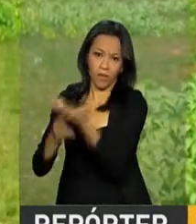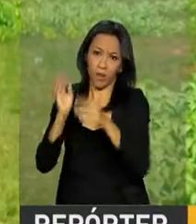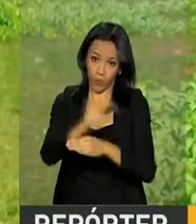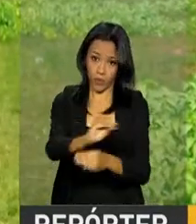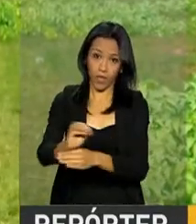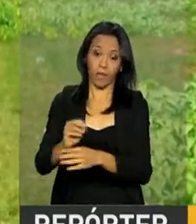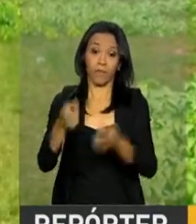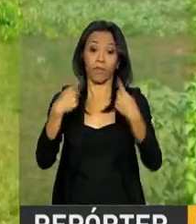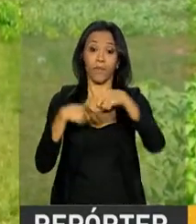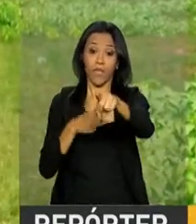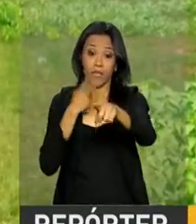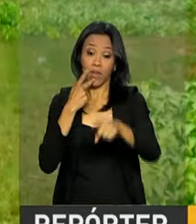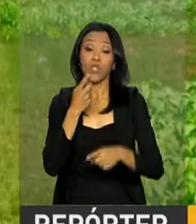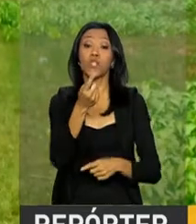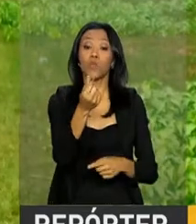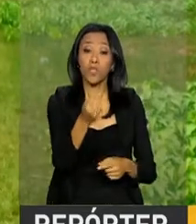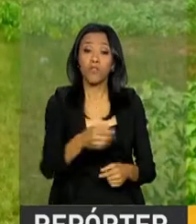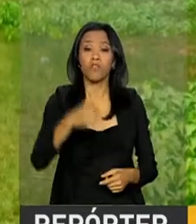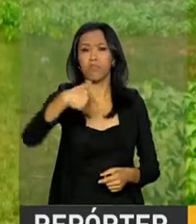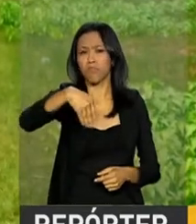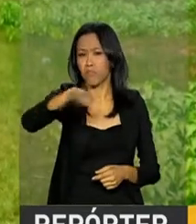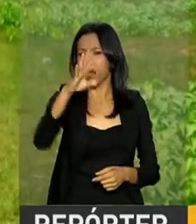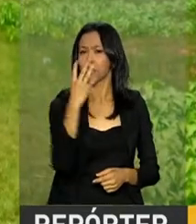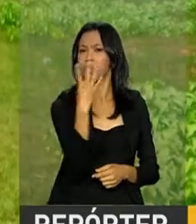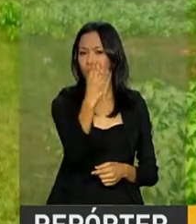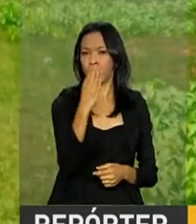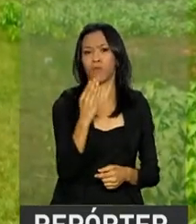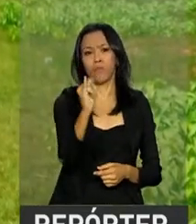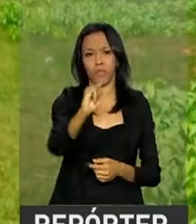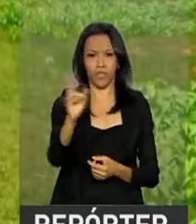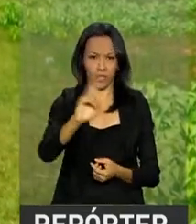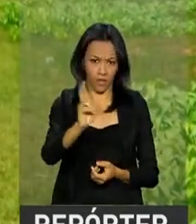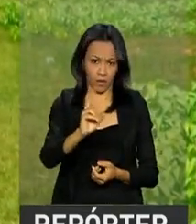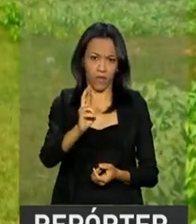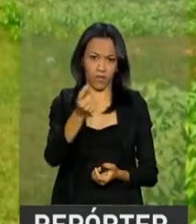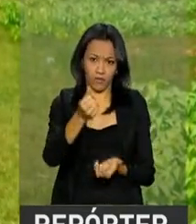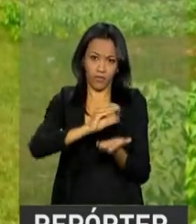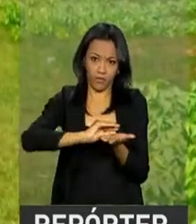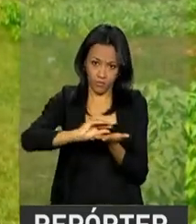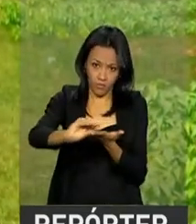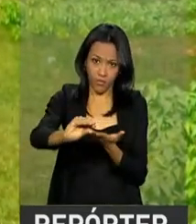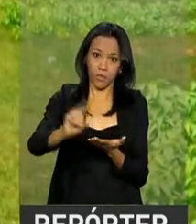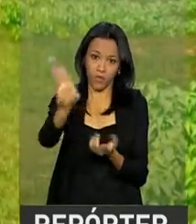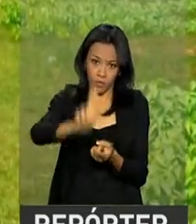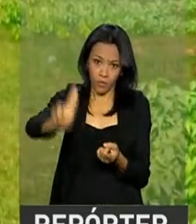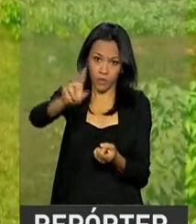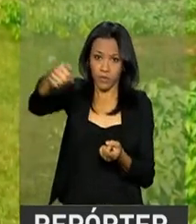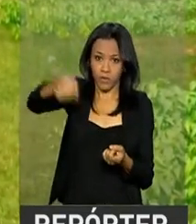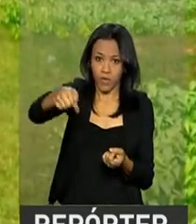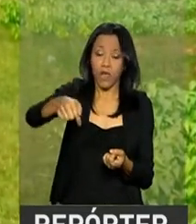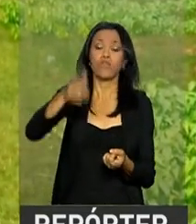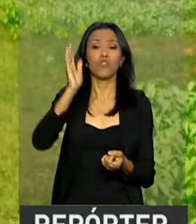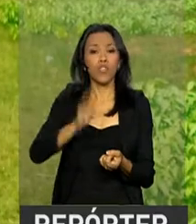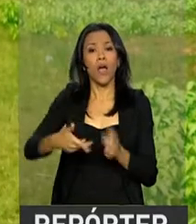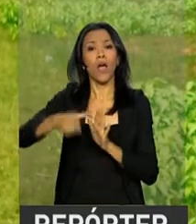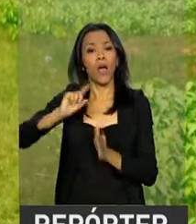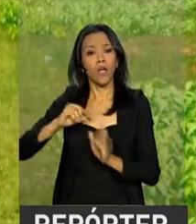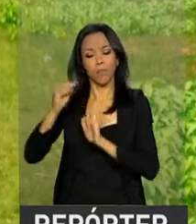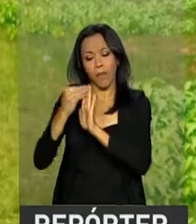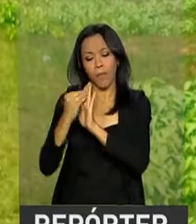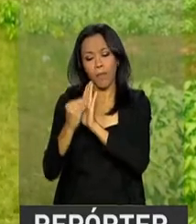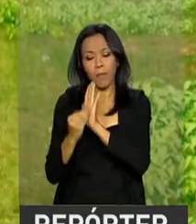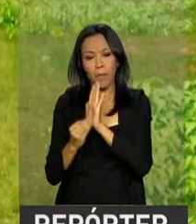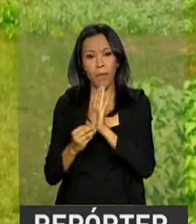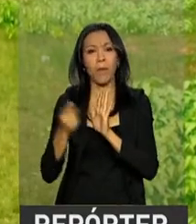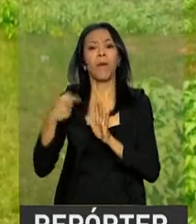este orçamentário jantar cenário fiscal muito respeito com as coisas para ações definidas pelo ibama e pelo ciee rio